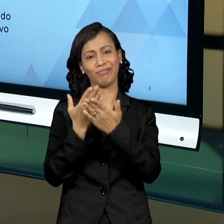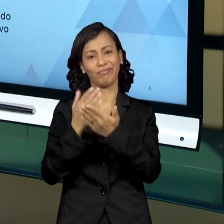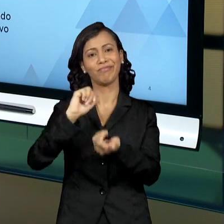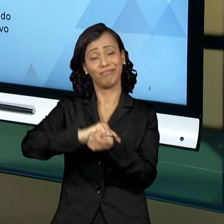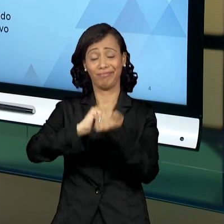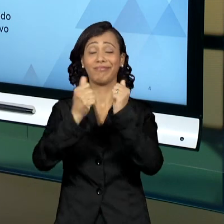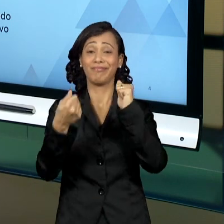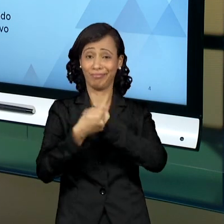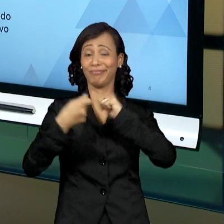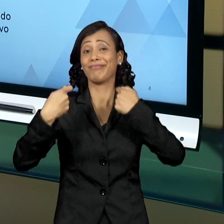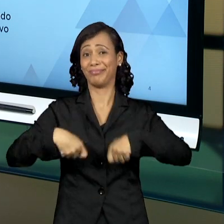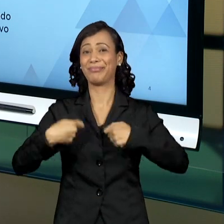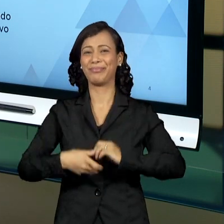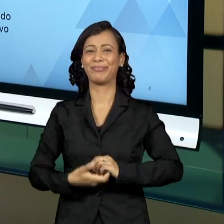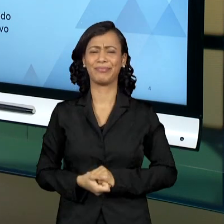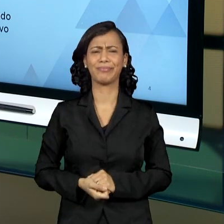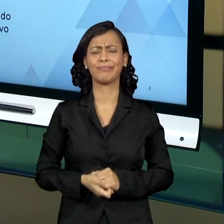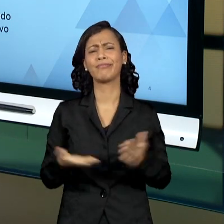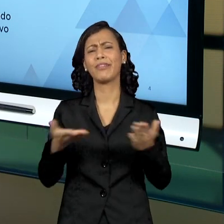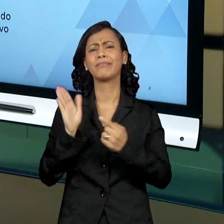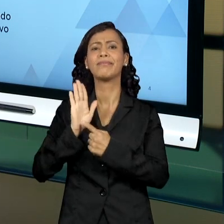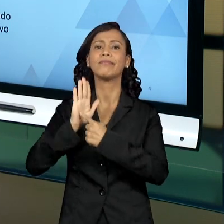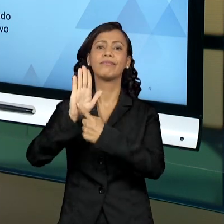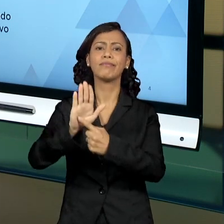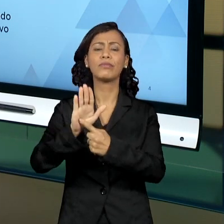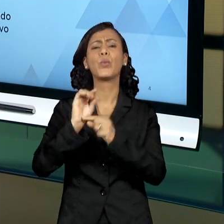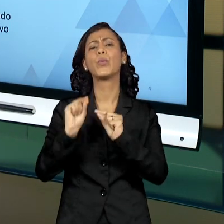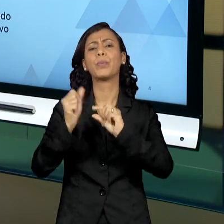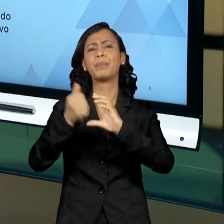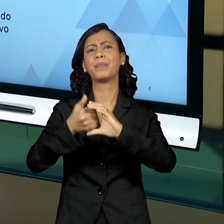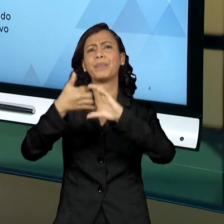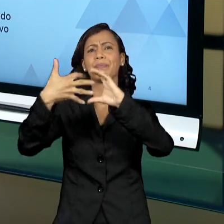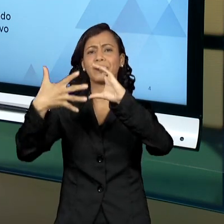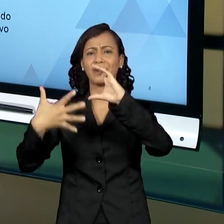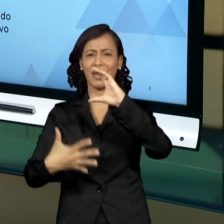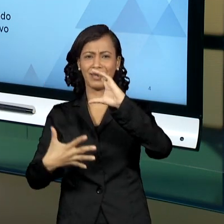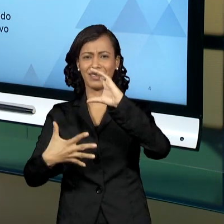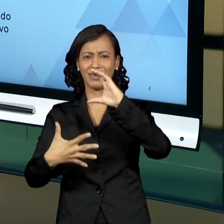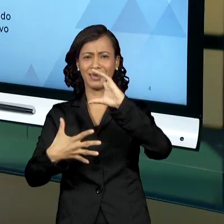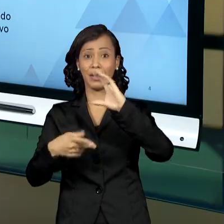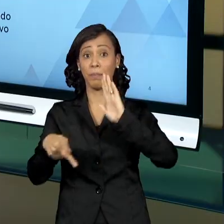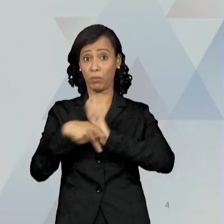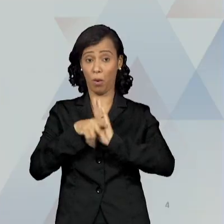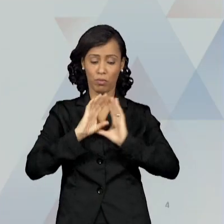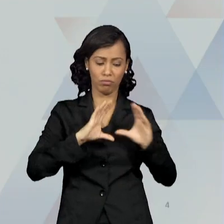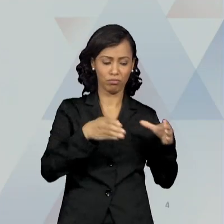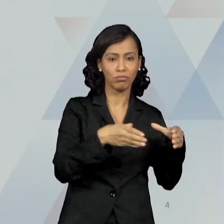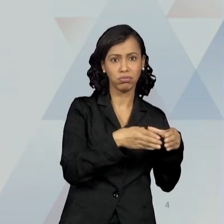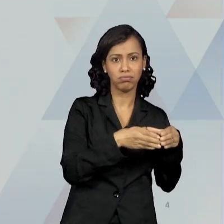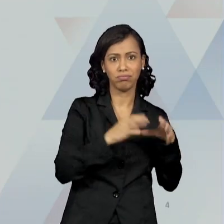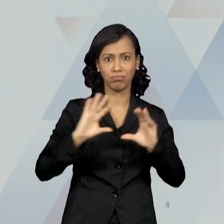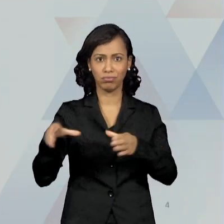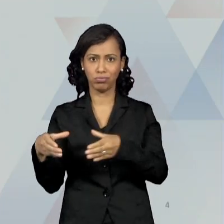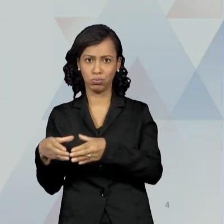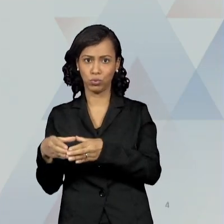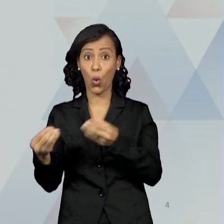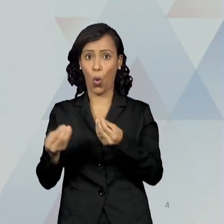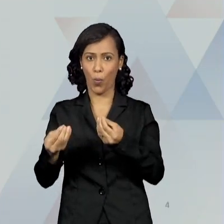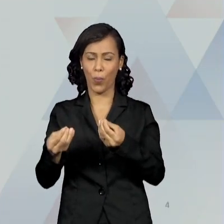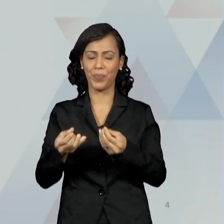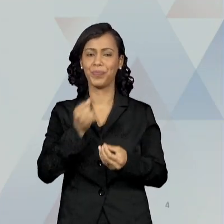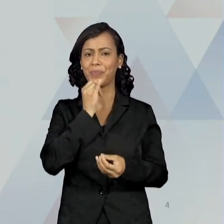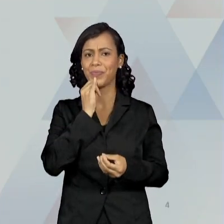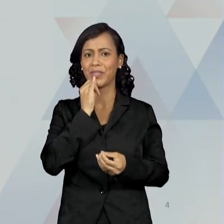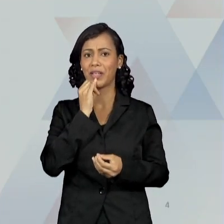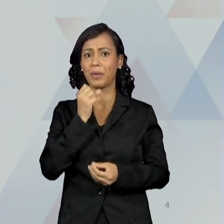para vocês algumas características dos imigrantes e dos nativos digitais. Por exemplo, os